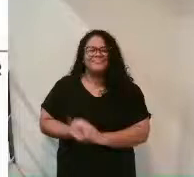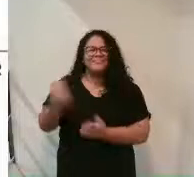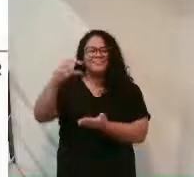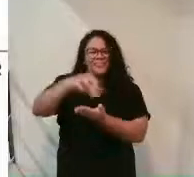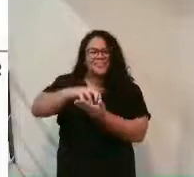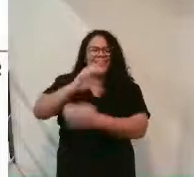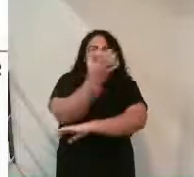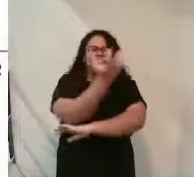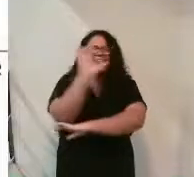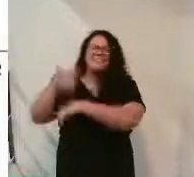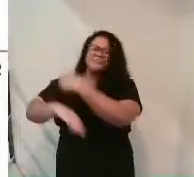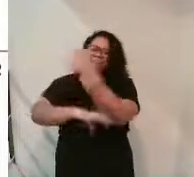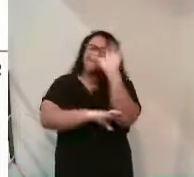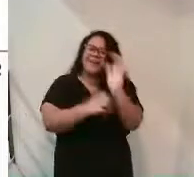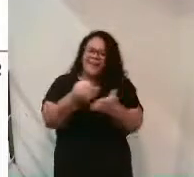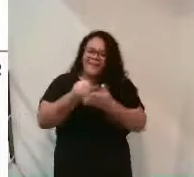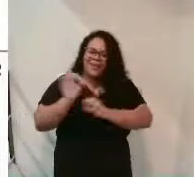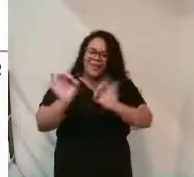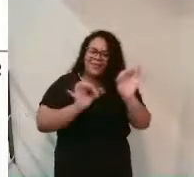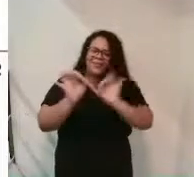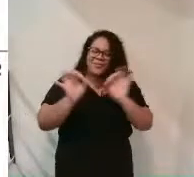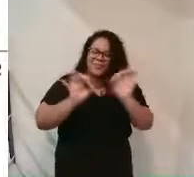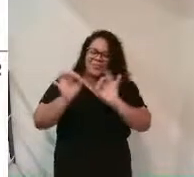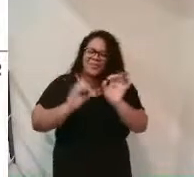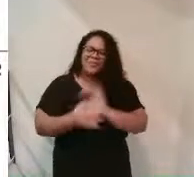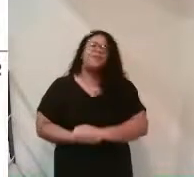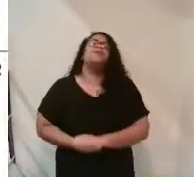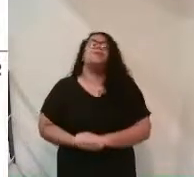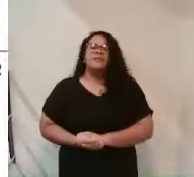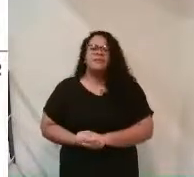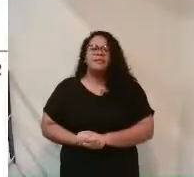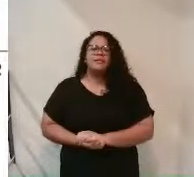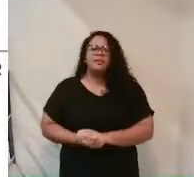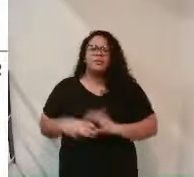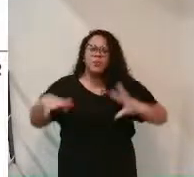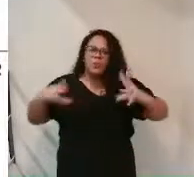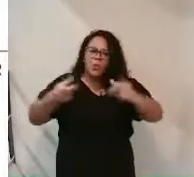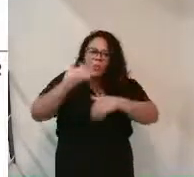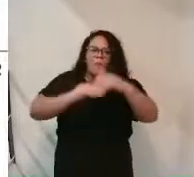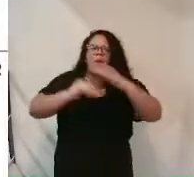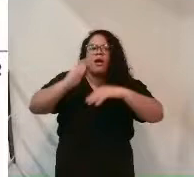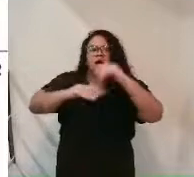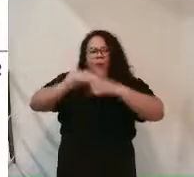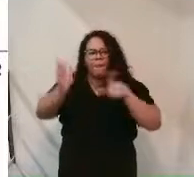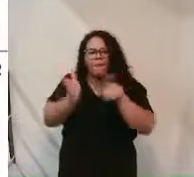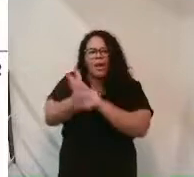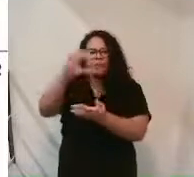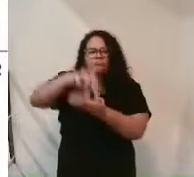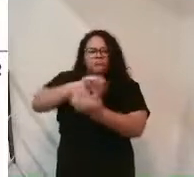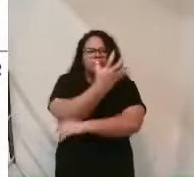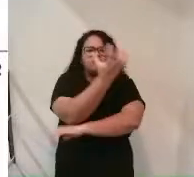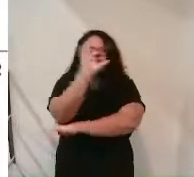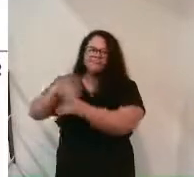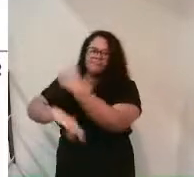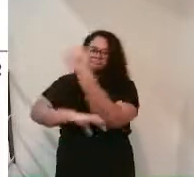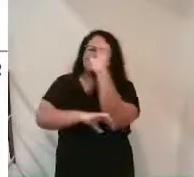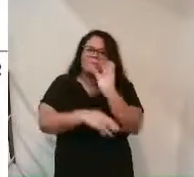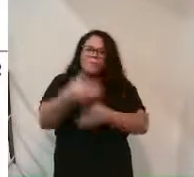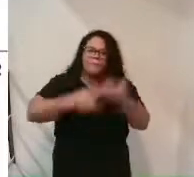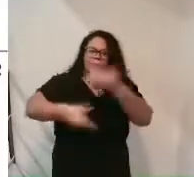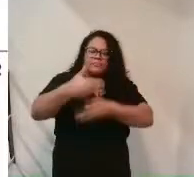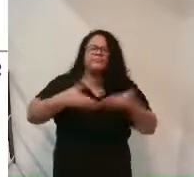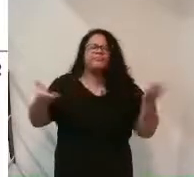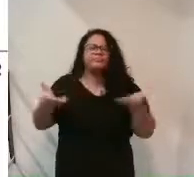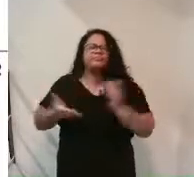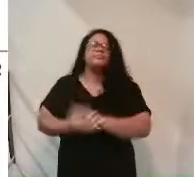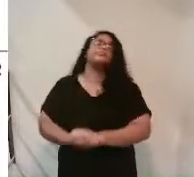que ajudou a fazer. Todo o CAU do Meio Ambiente está aqui nesse momento. E em 2014, como eu mencionei, 29